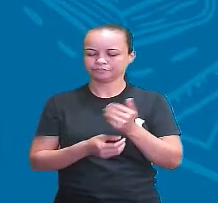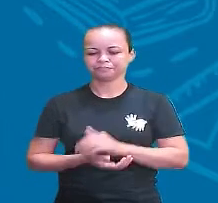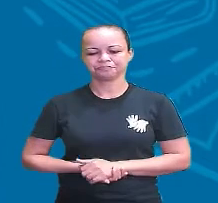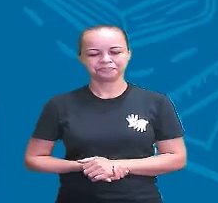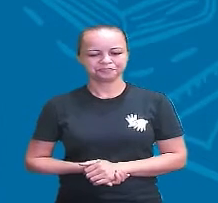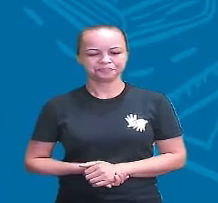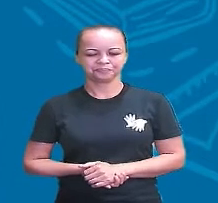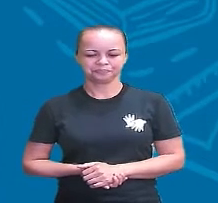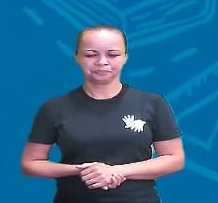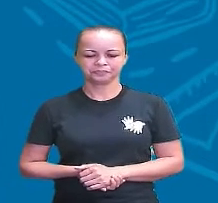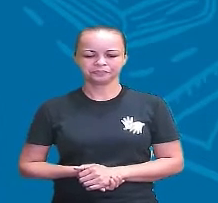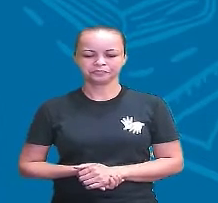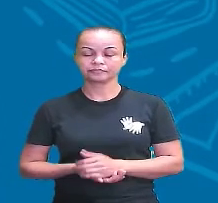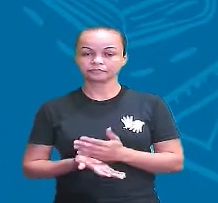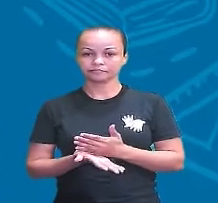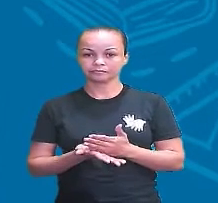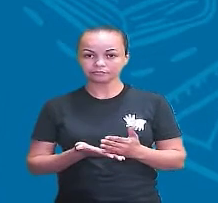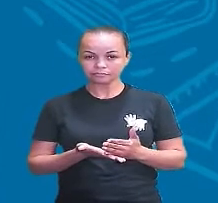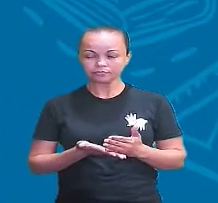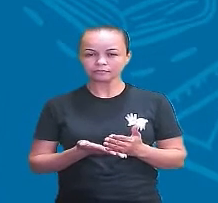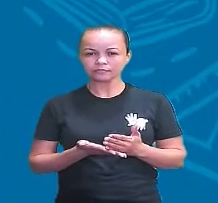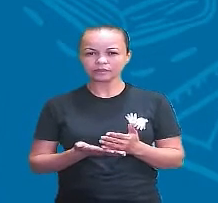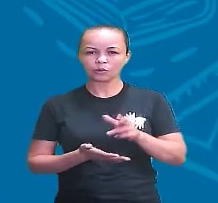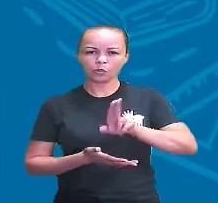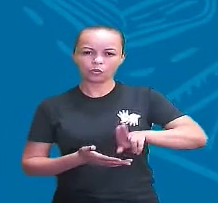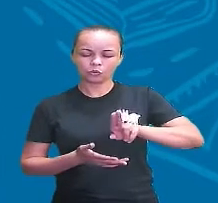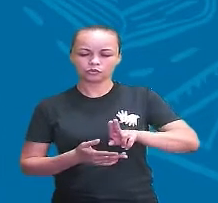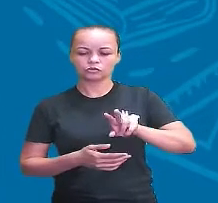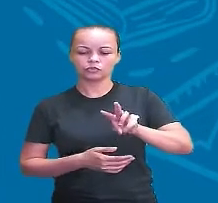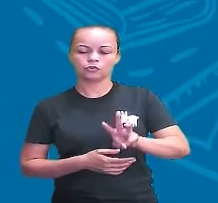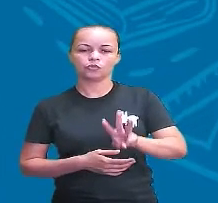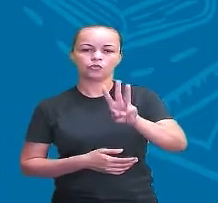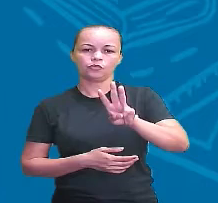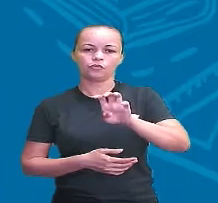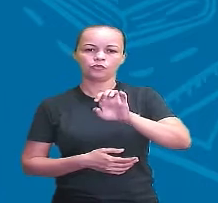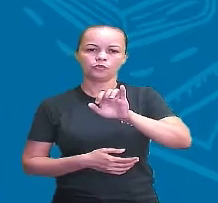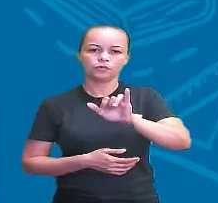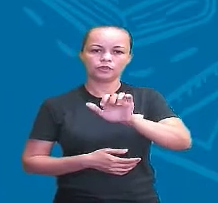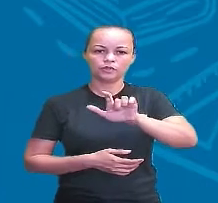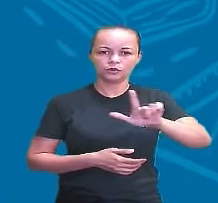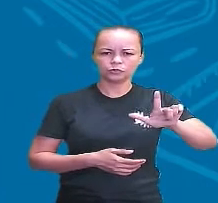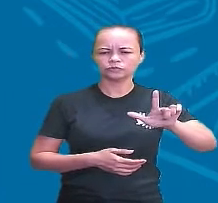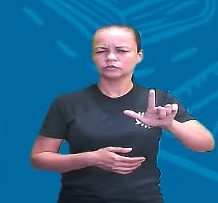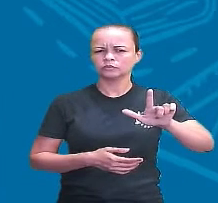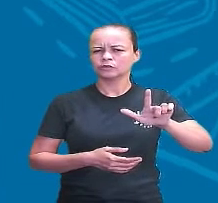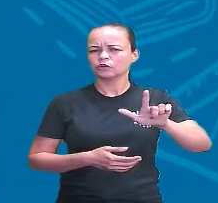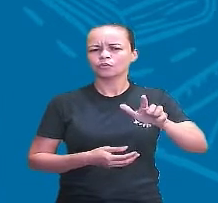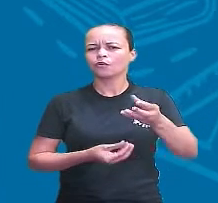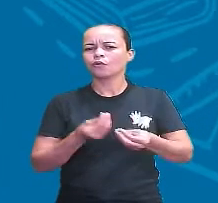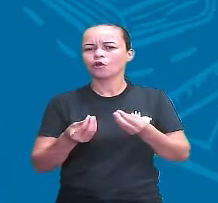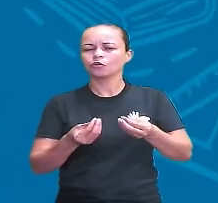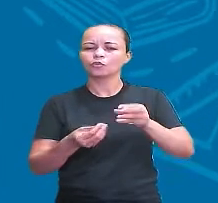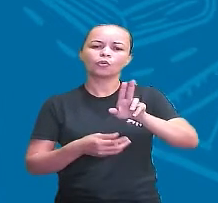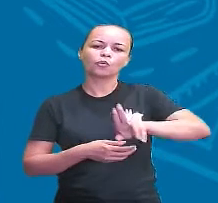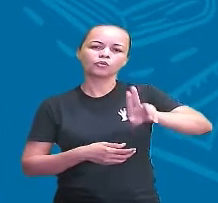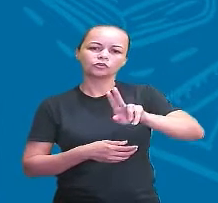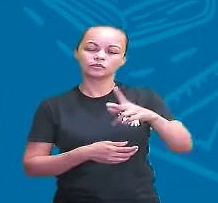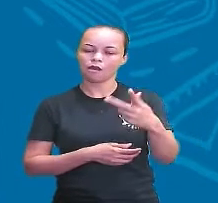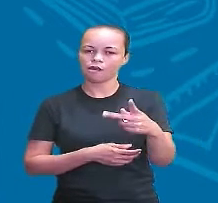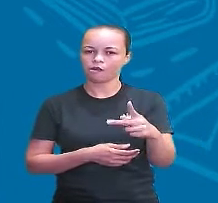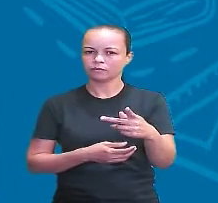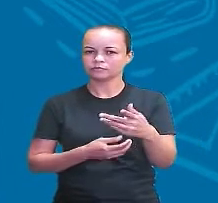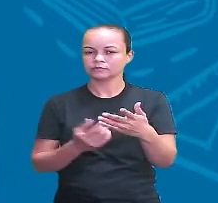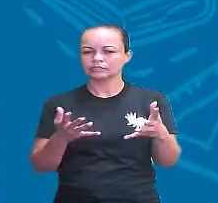lá. Bom, começando com o uso do will. Quando é que a gente coloca esse uso? E o